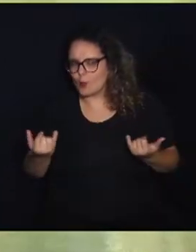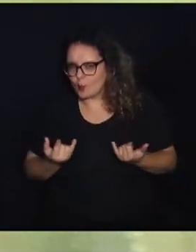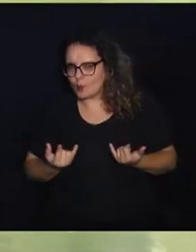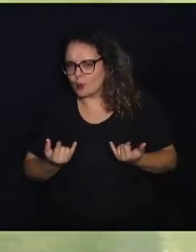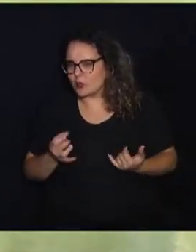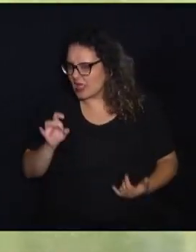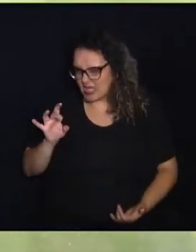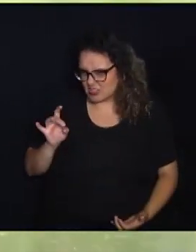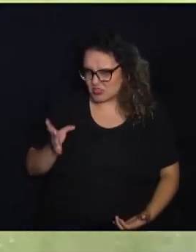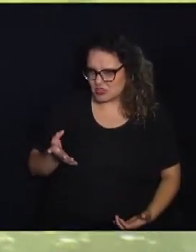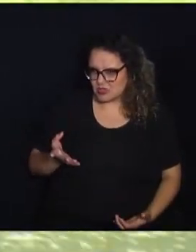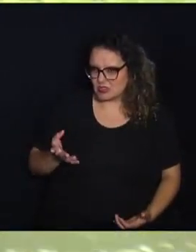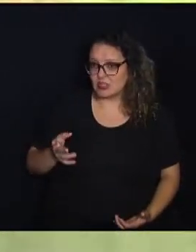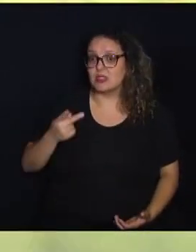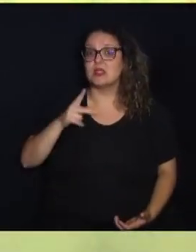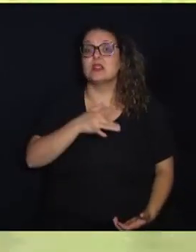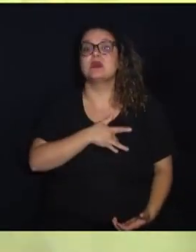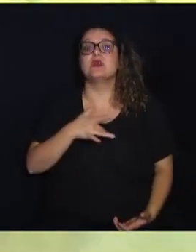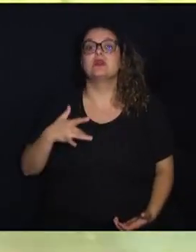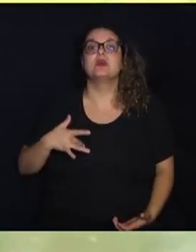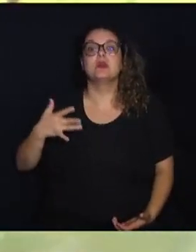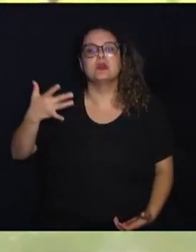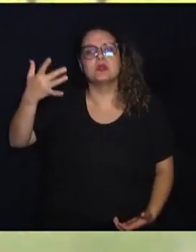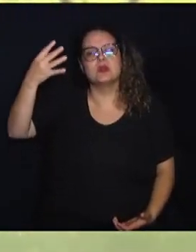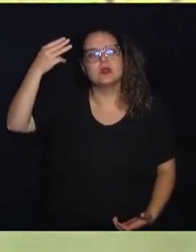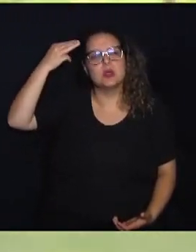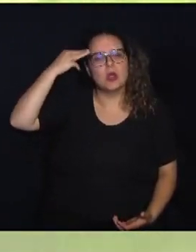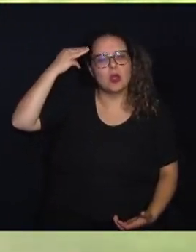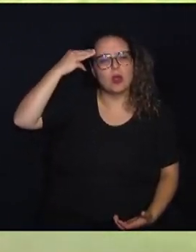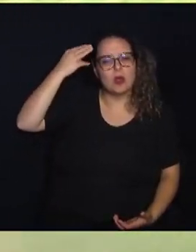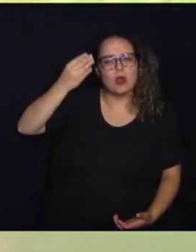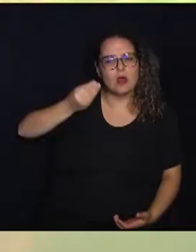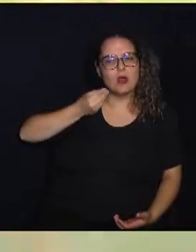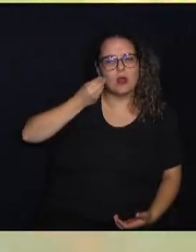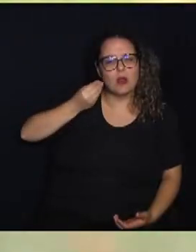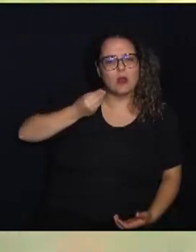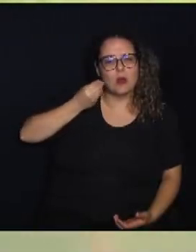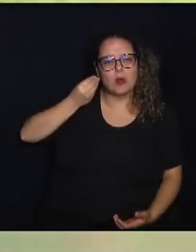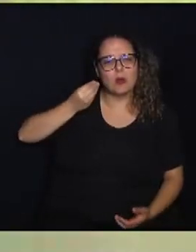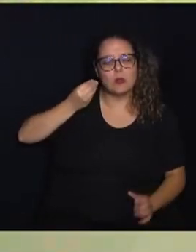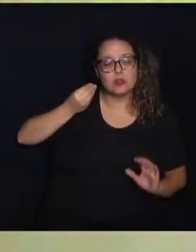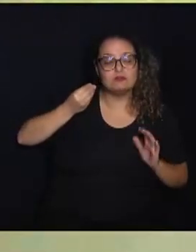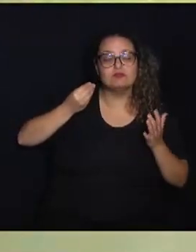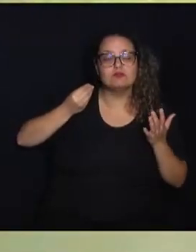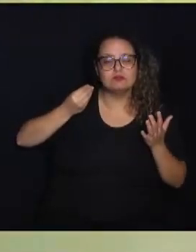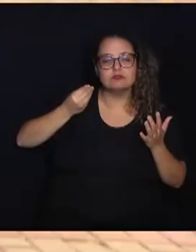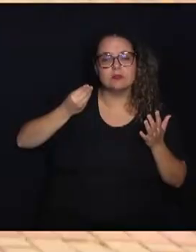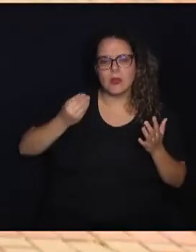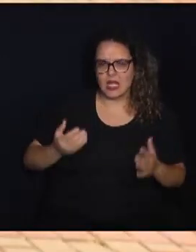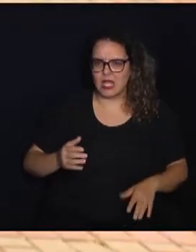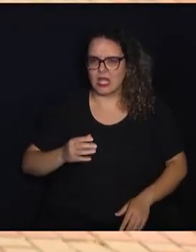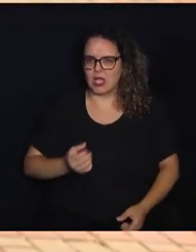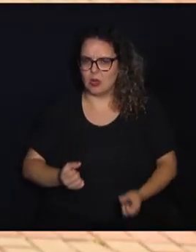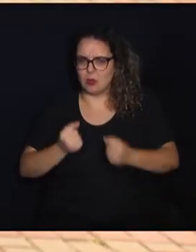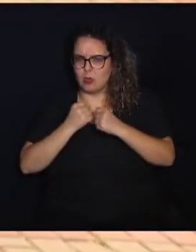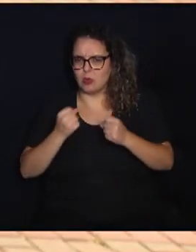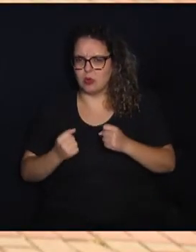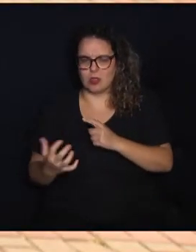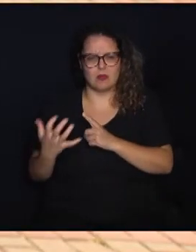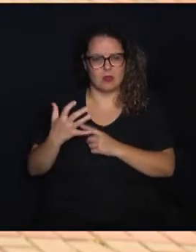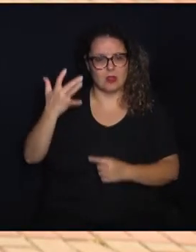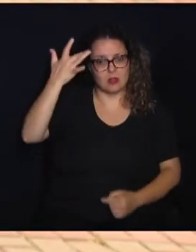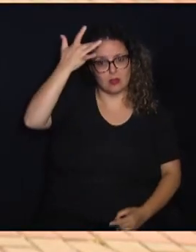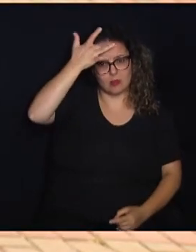só isso? E a sua saúde mental, como fica? A atividade física interfere na sua saúde mental? Para isso